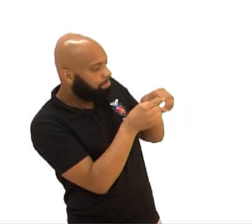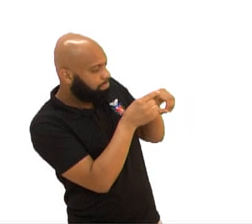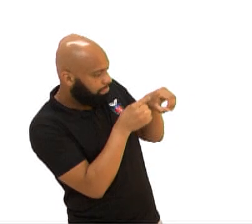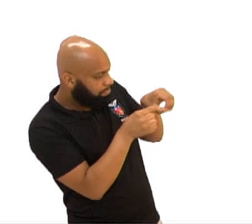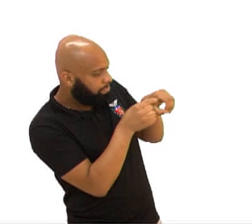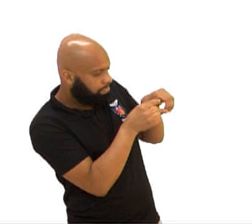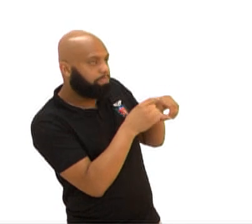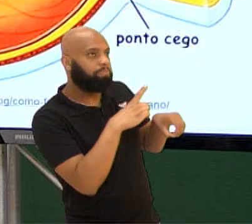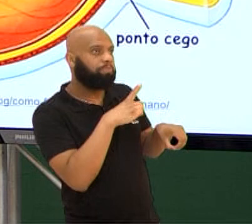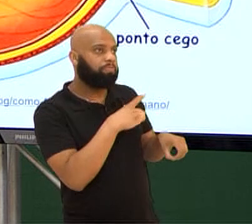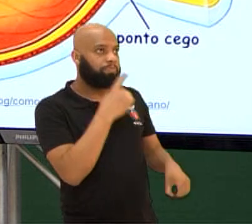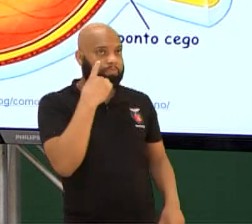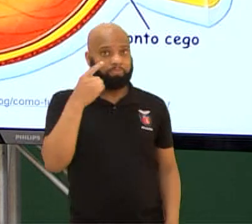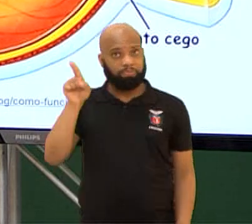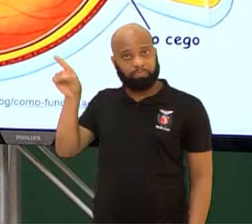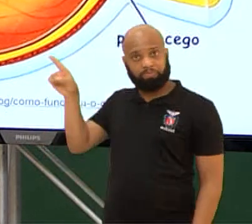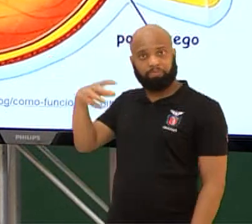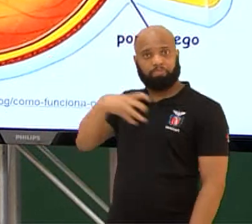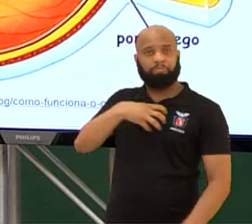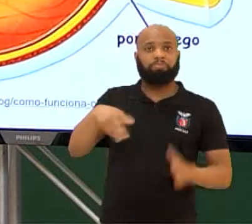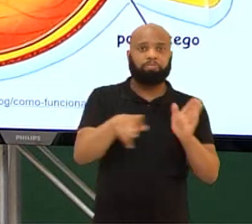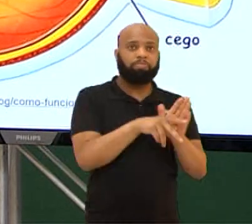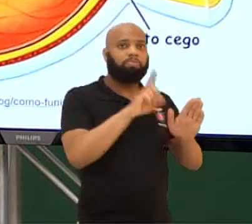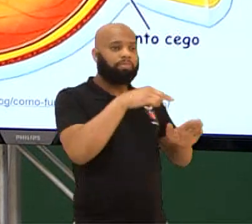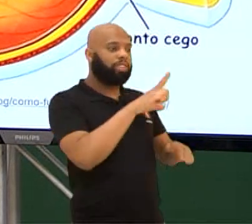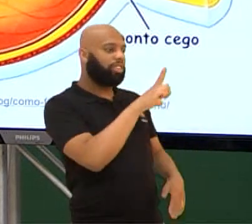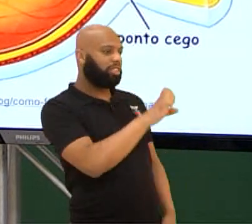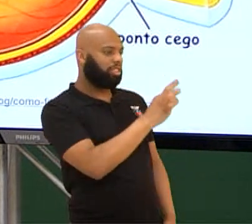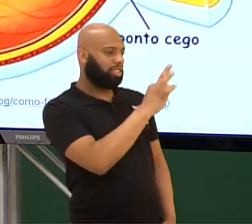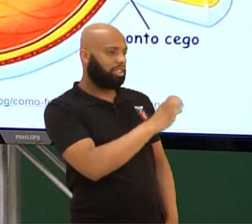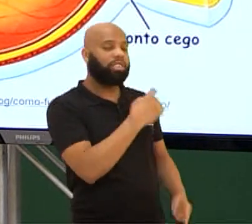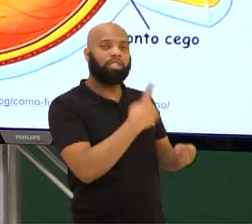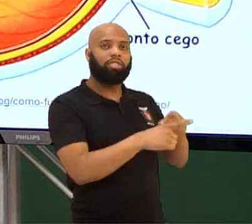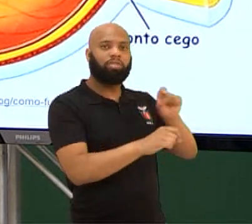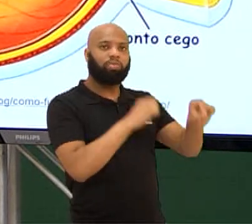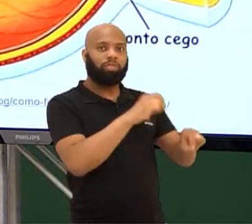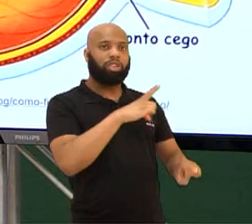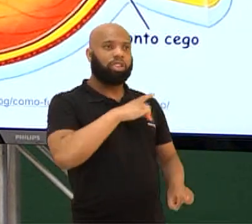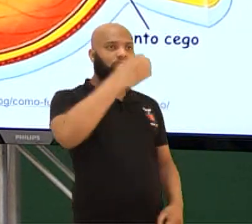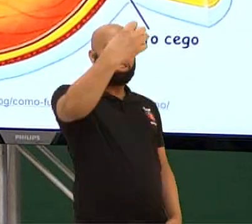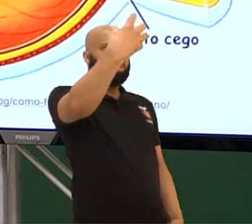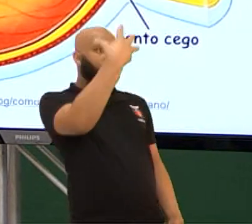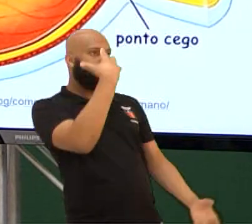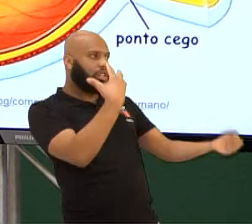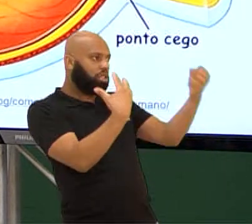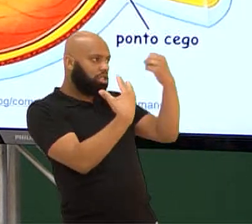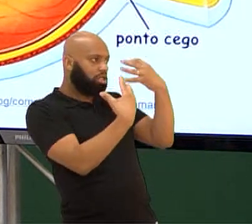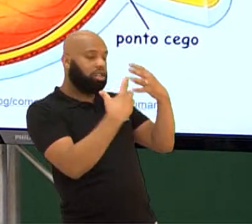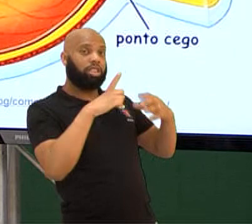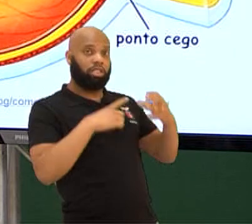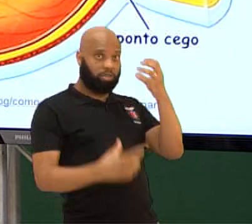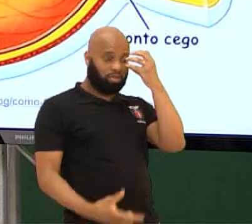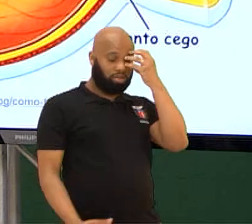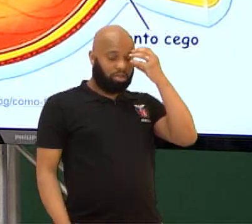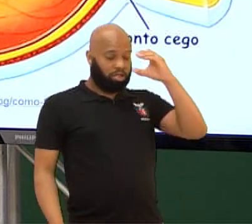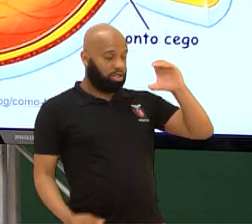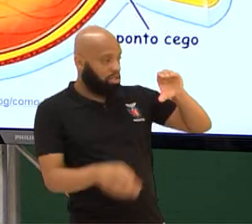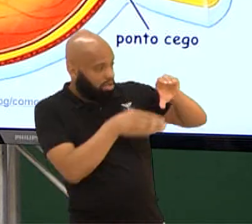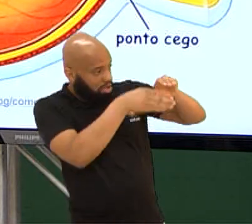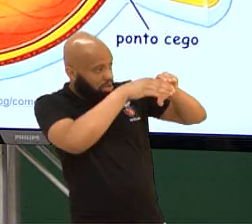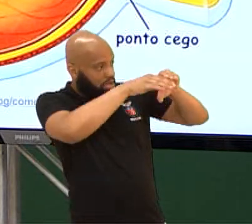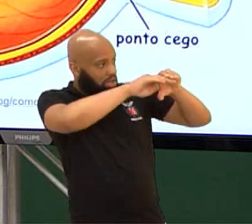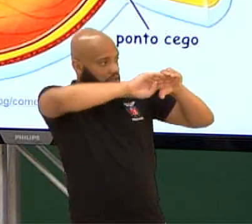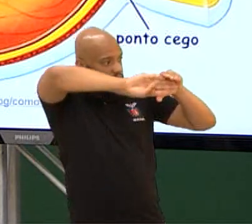você tem a estrutura de uma lente. Então, ela vai fazer o quê? Ela concentra o feixe luminoso e ela joga na retina, onde você consegue ter uma